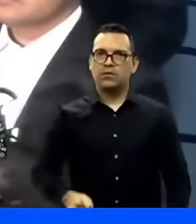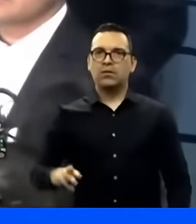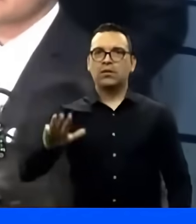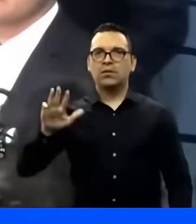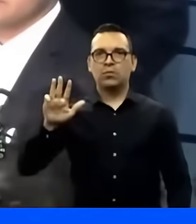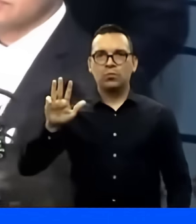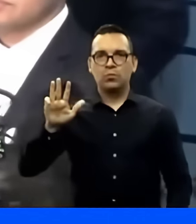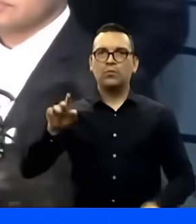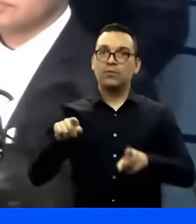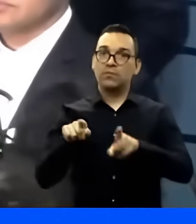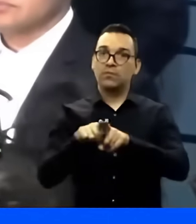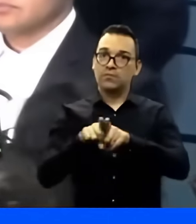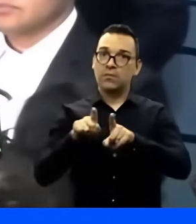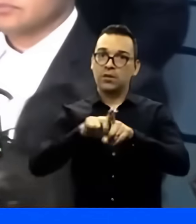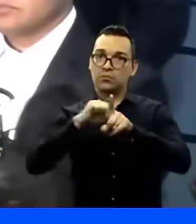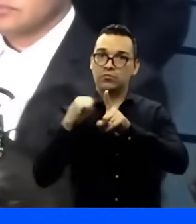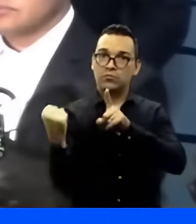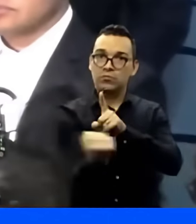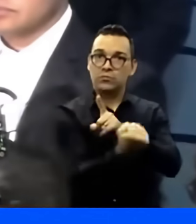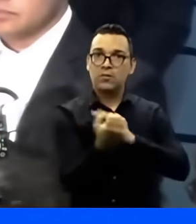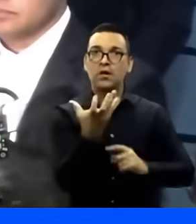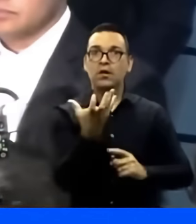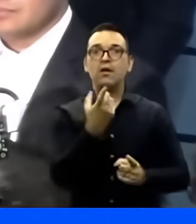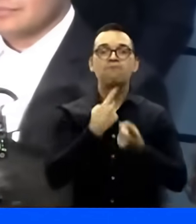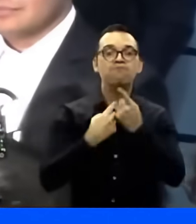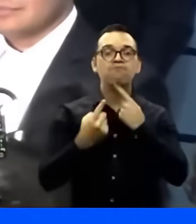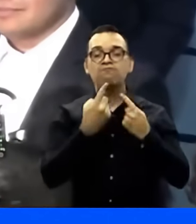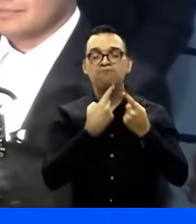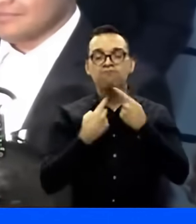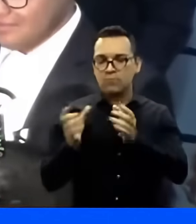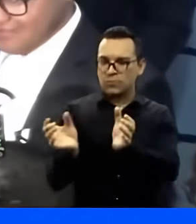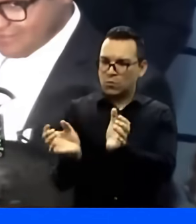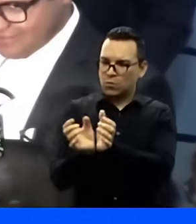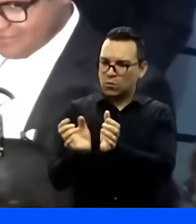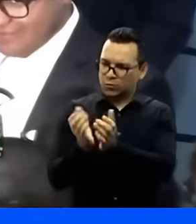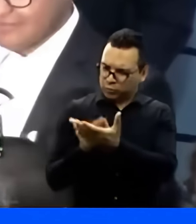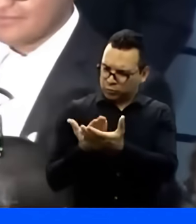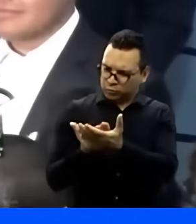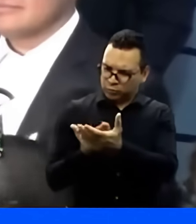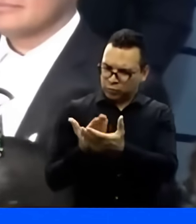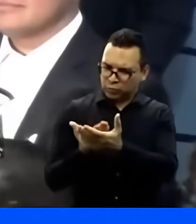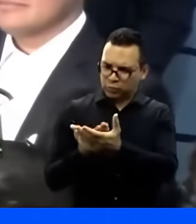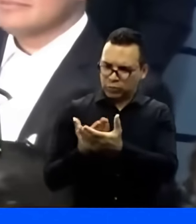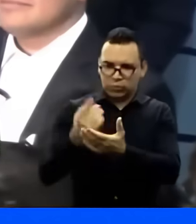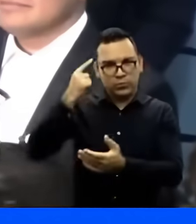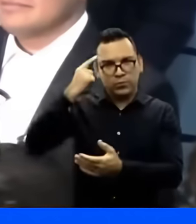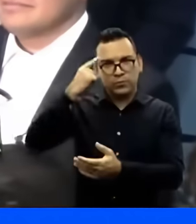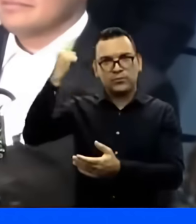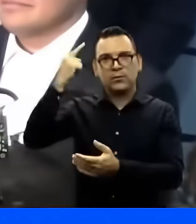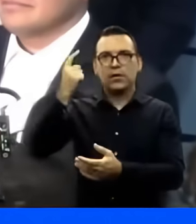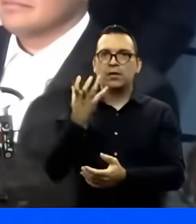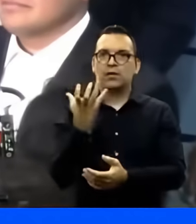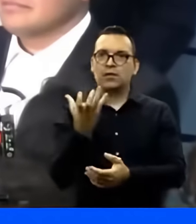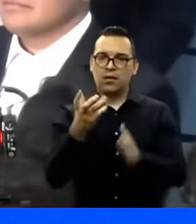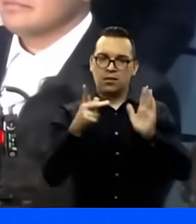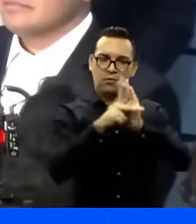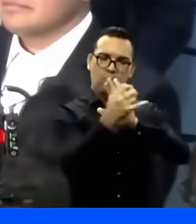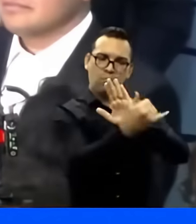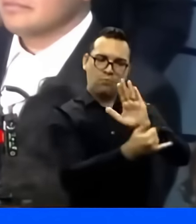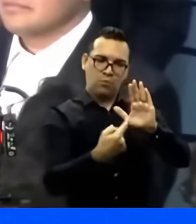e o corpo técnico quebrando a cabeça para transformar esse anseio, né, em